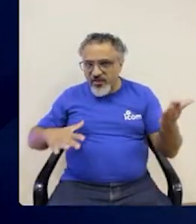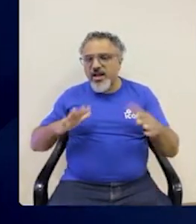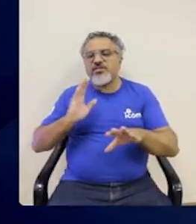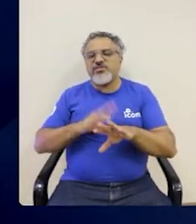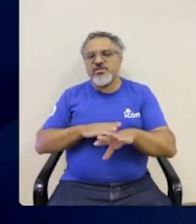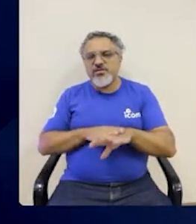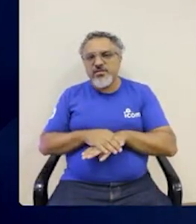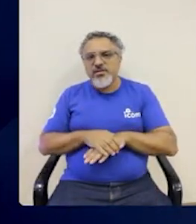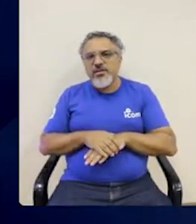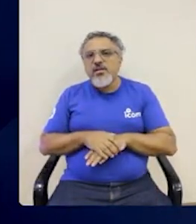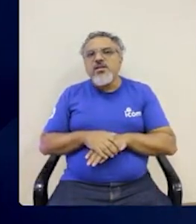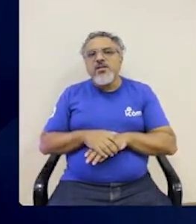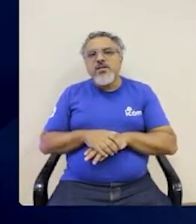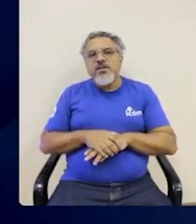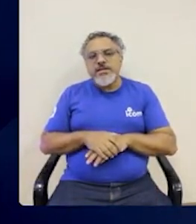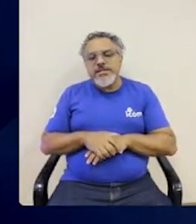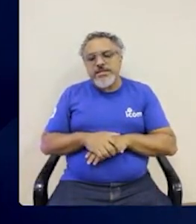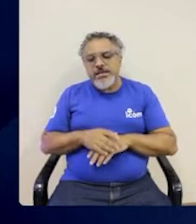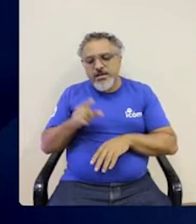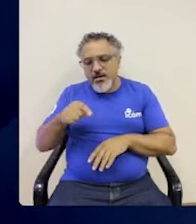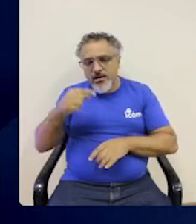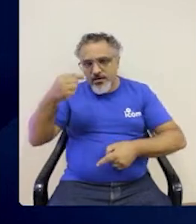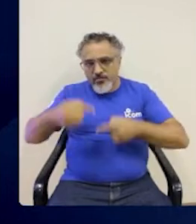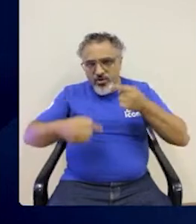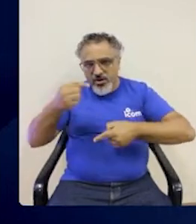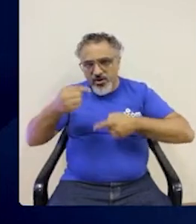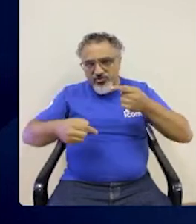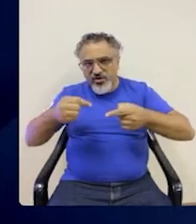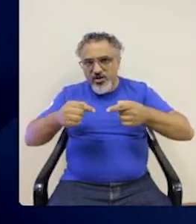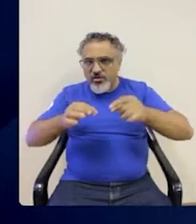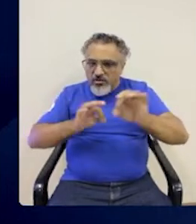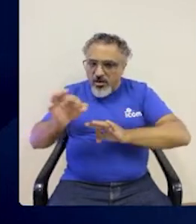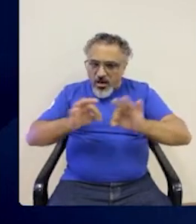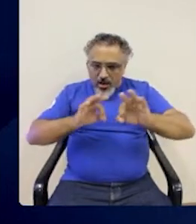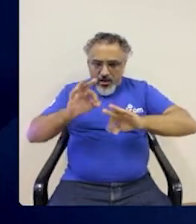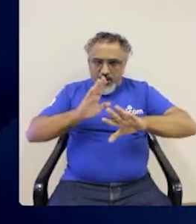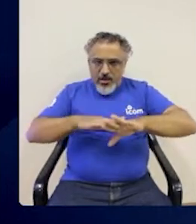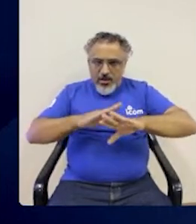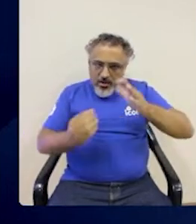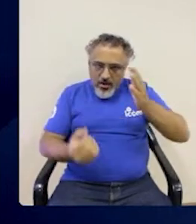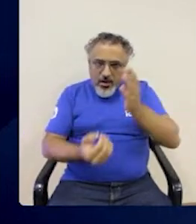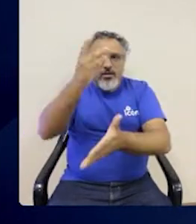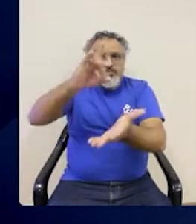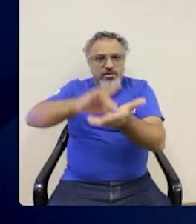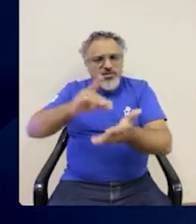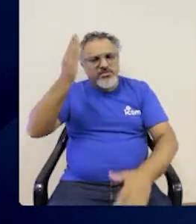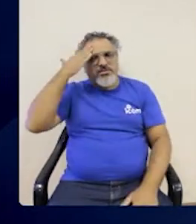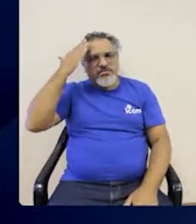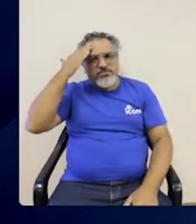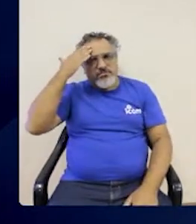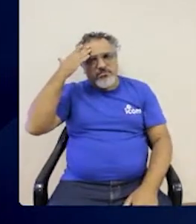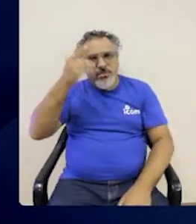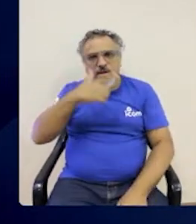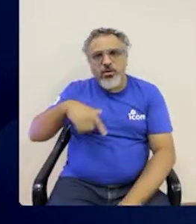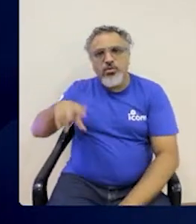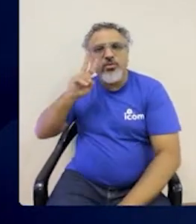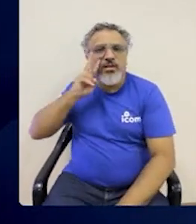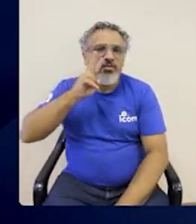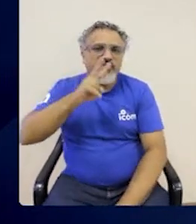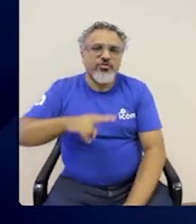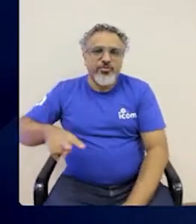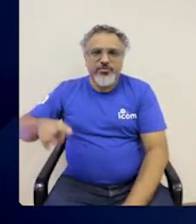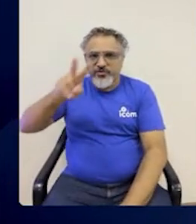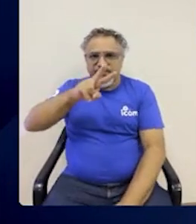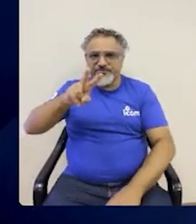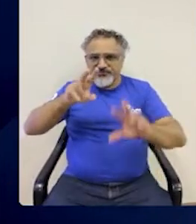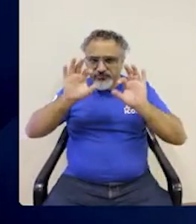previstas para aquela política foram plenamente implantadas, para a gente saber se os efeitos que a gente observa é